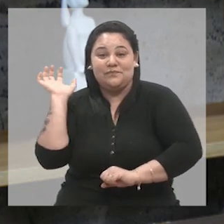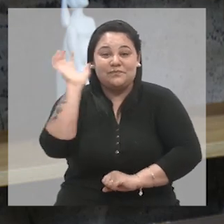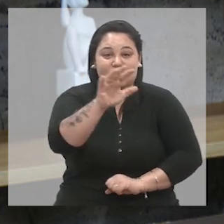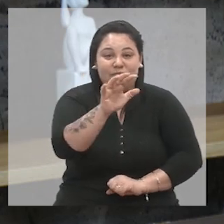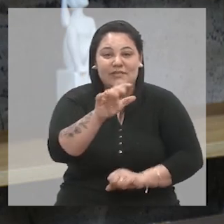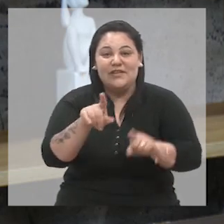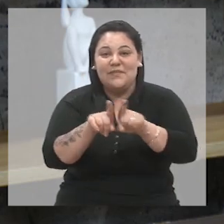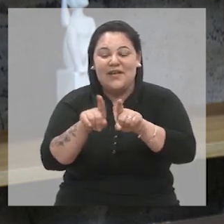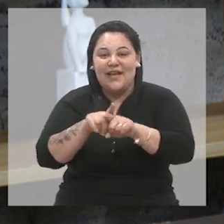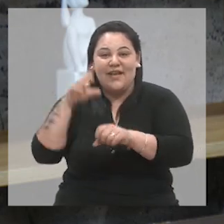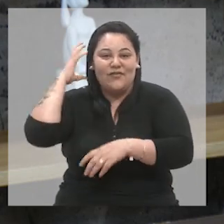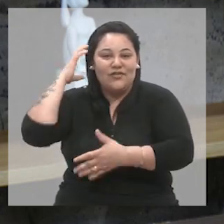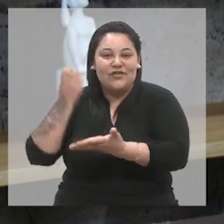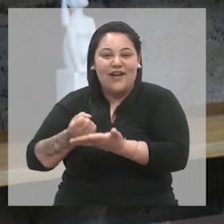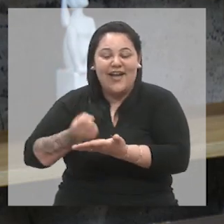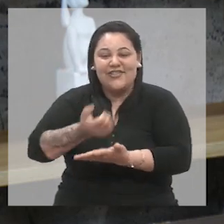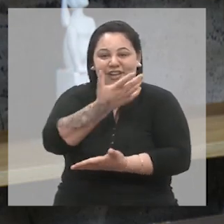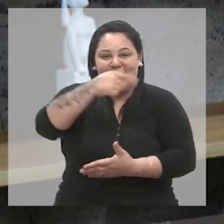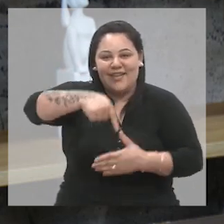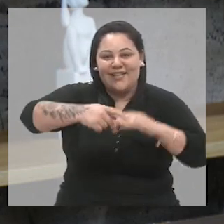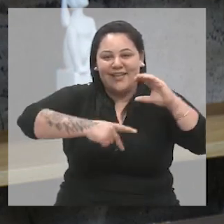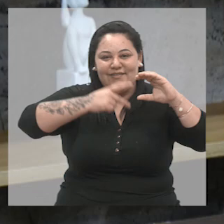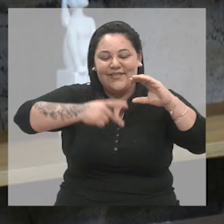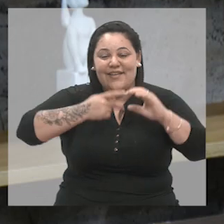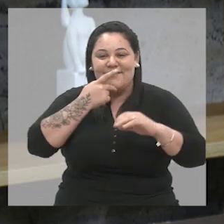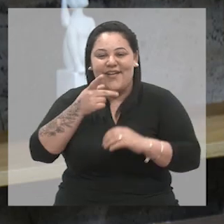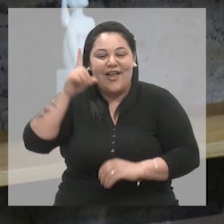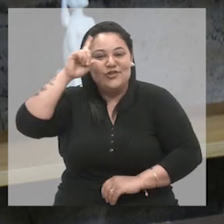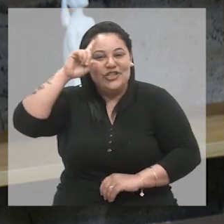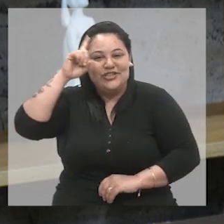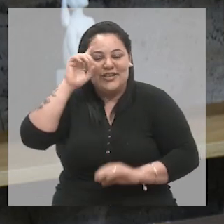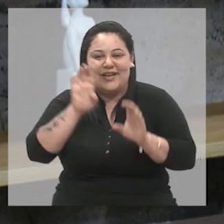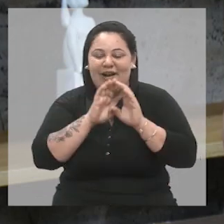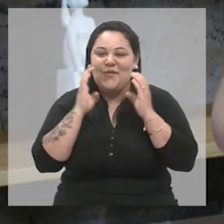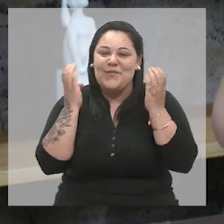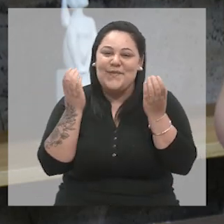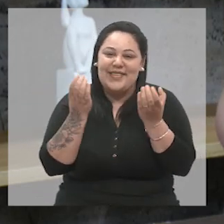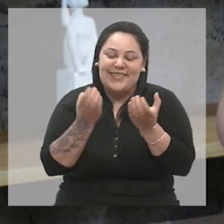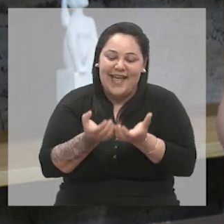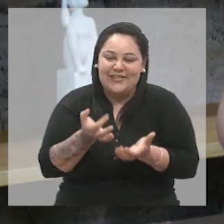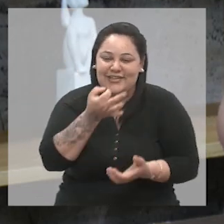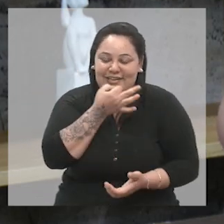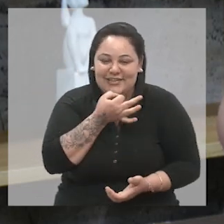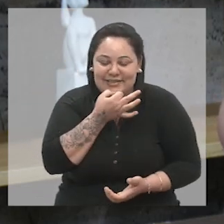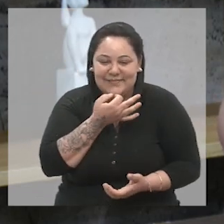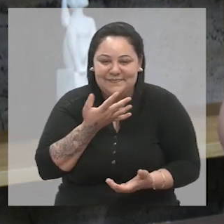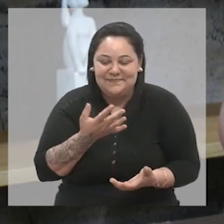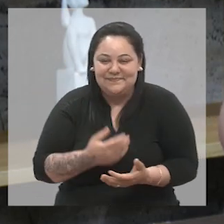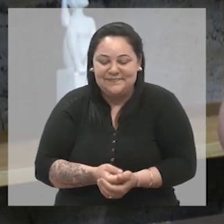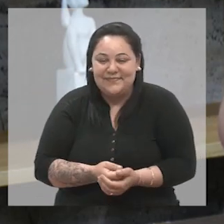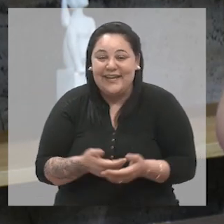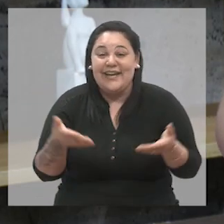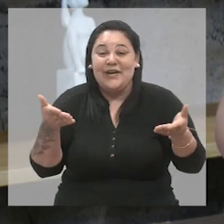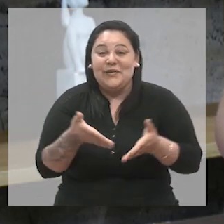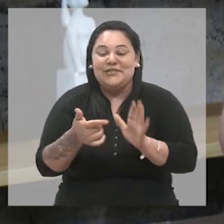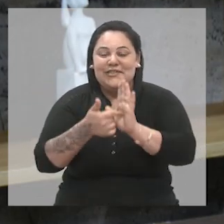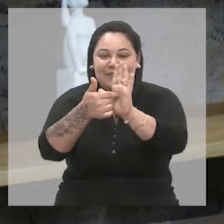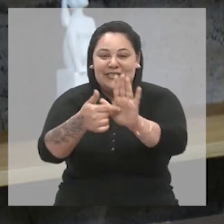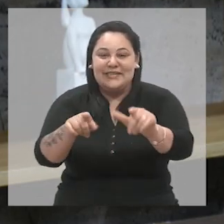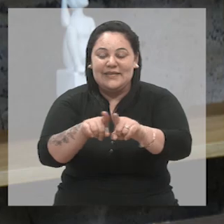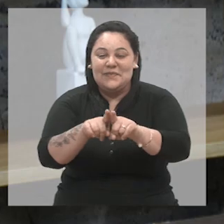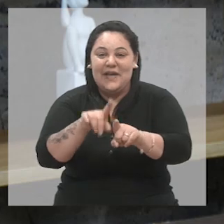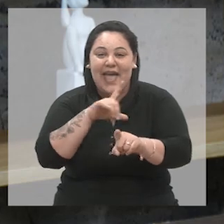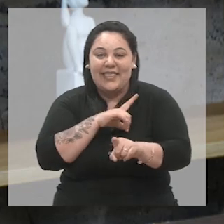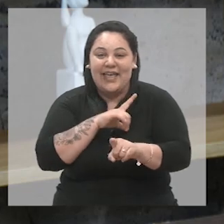handebol, o videocast da Câmara de Vereadores que fala sobre o dia a dia da comunidade caxiense. Hoje